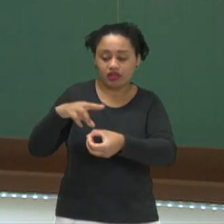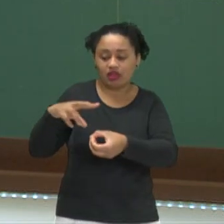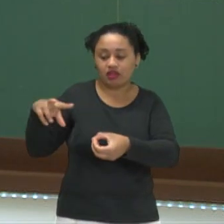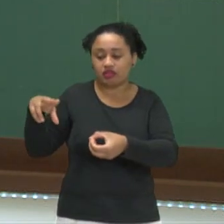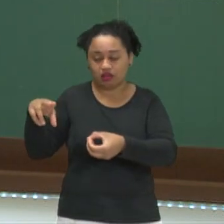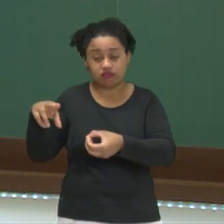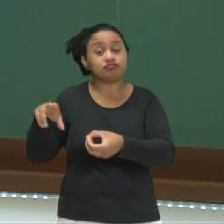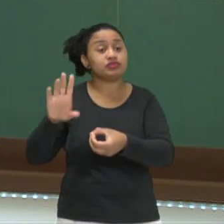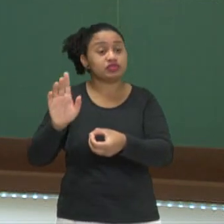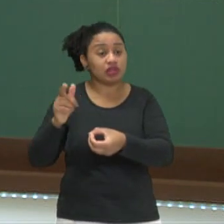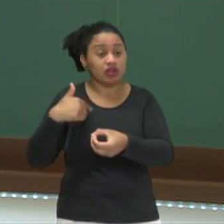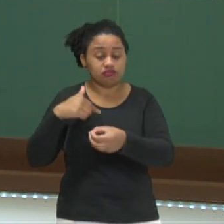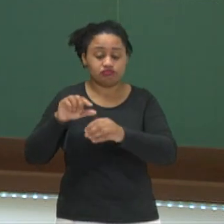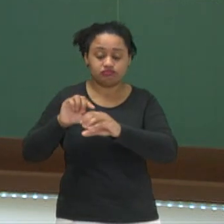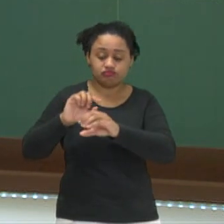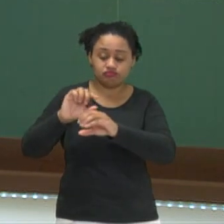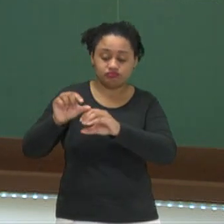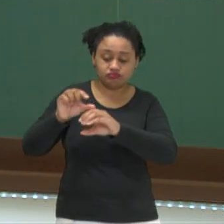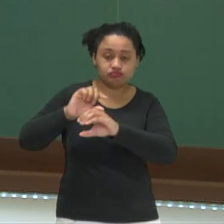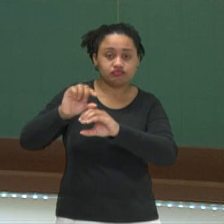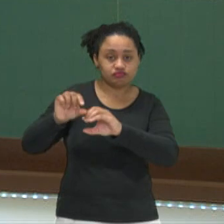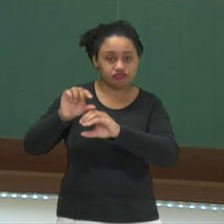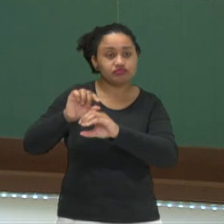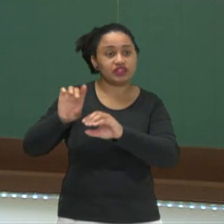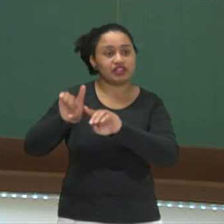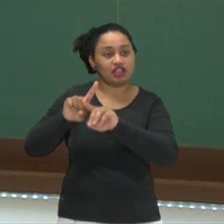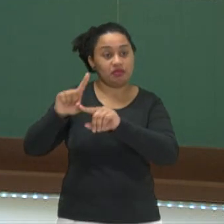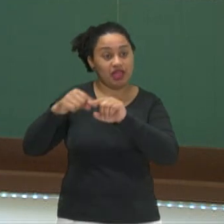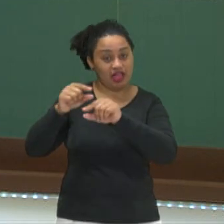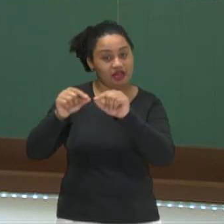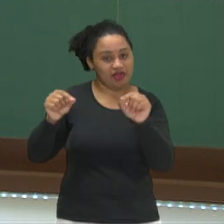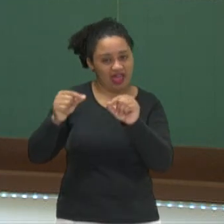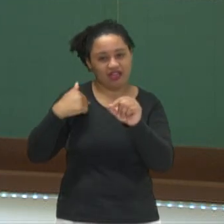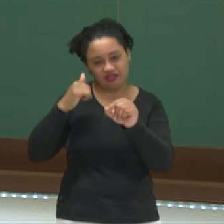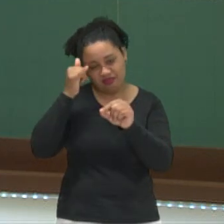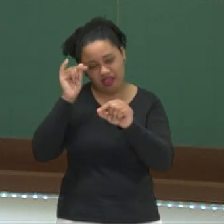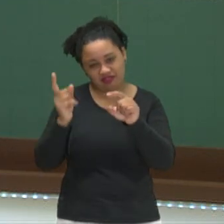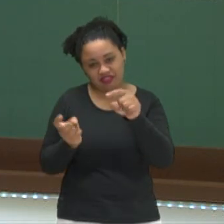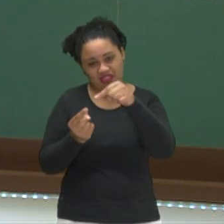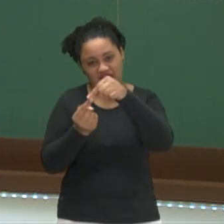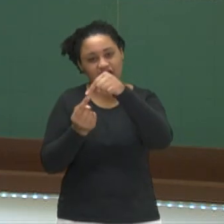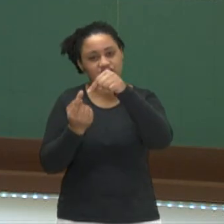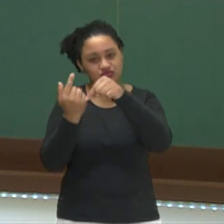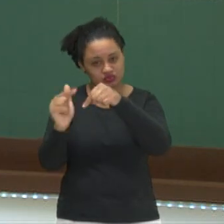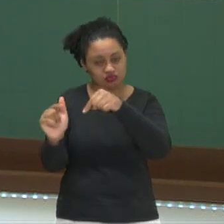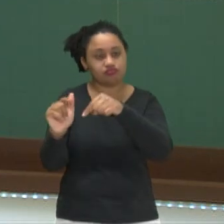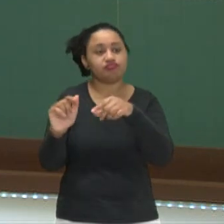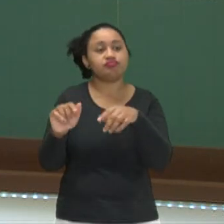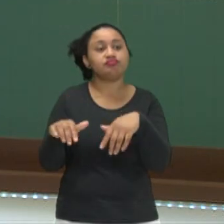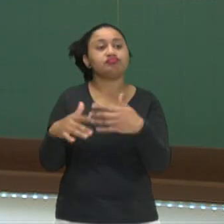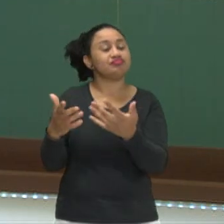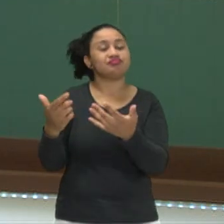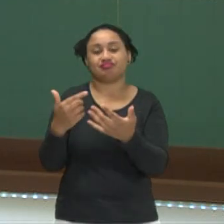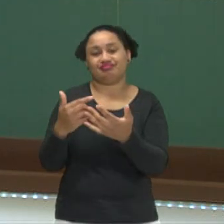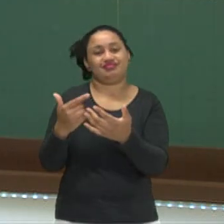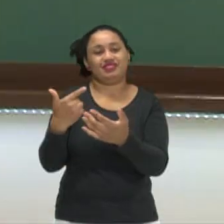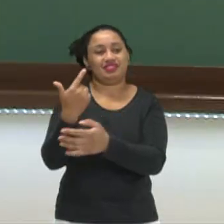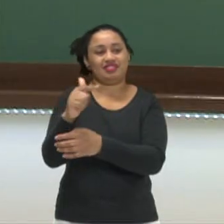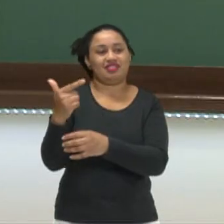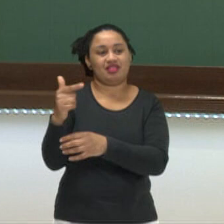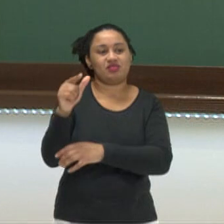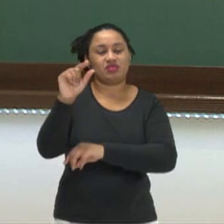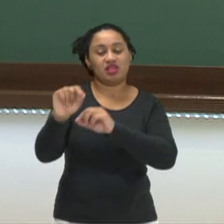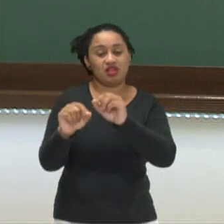foi cortado os ductos deferentes e também amarrados, para impedir que eles se liguem de novo, não vai haver